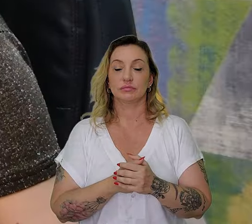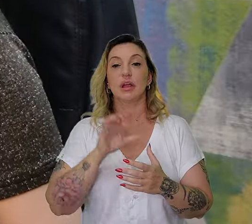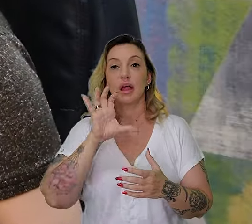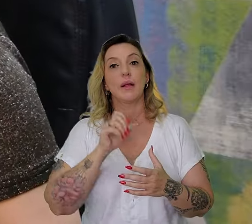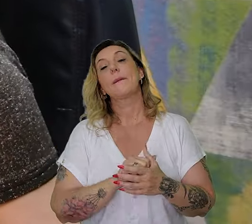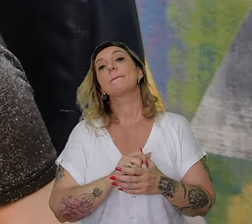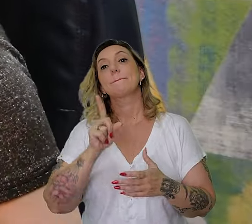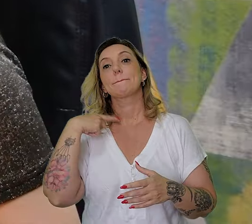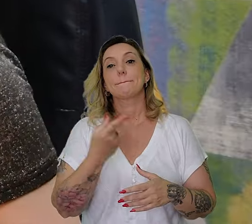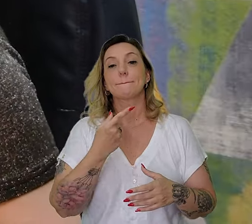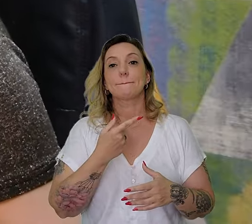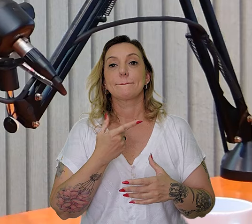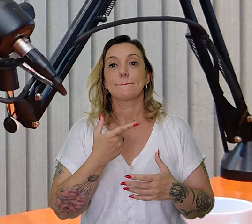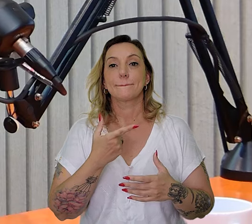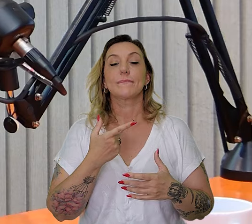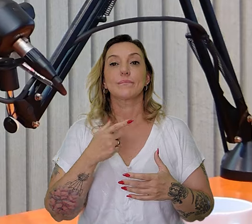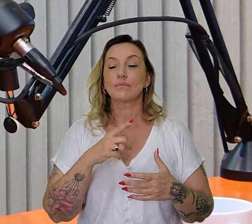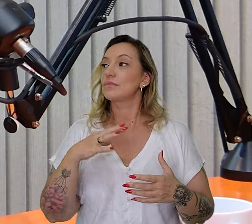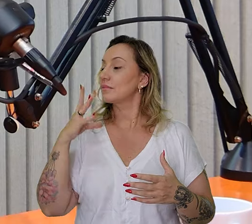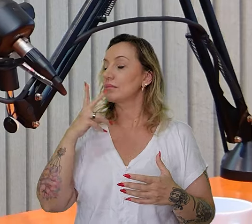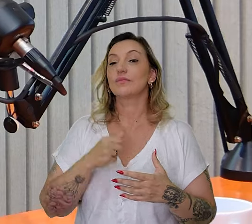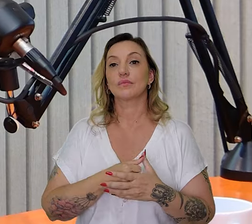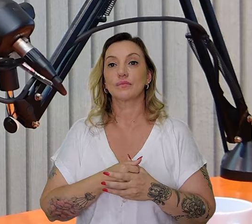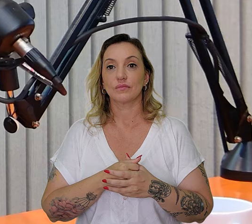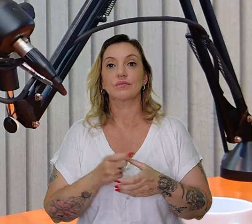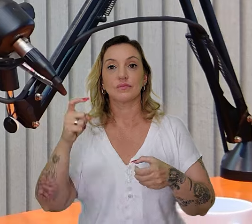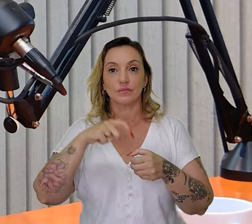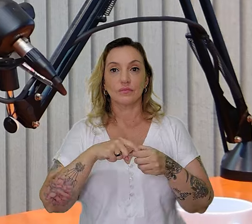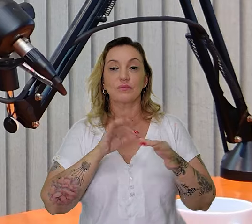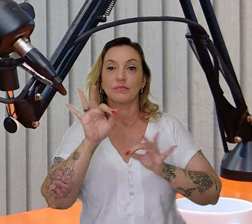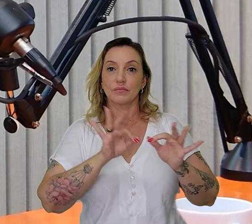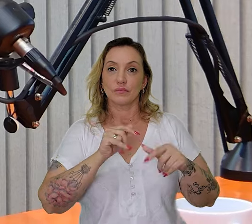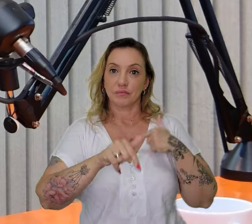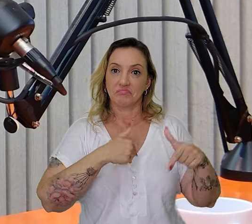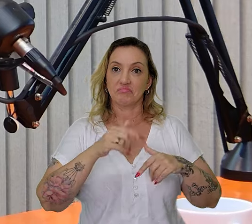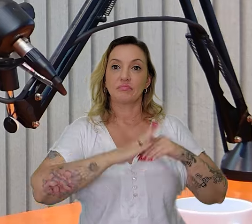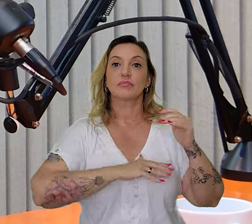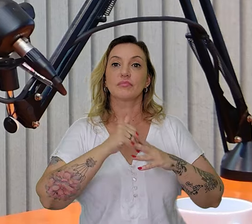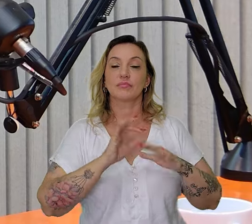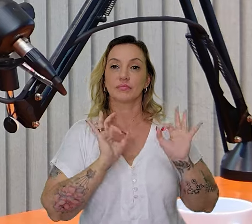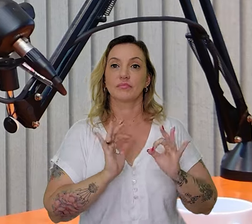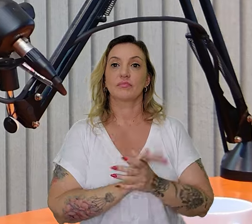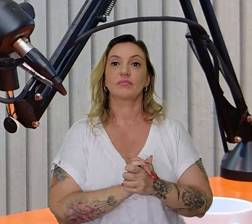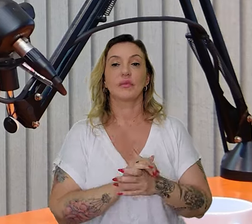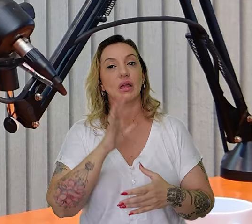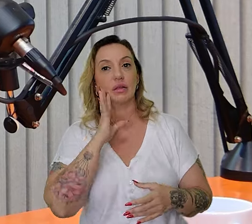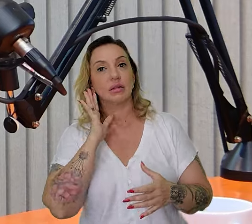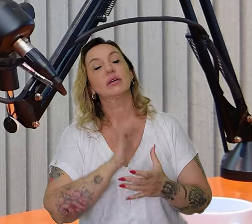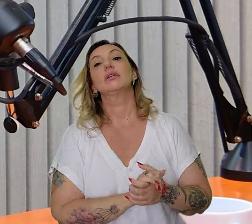mesmo que maravilhoso é muito voltado pra preparação de de profissionais pro mercado e é muito legal você ver um